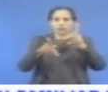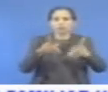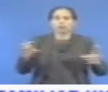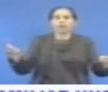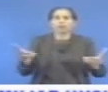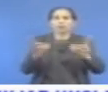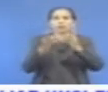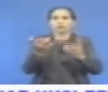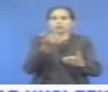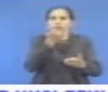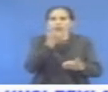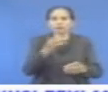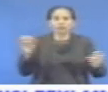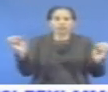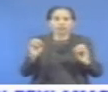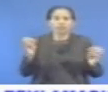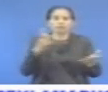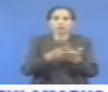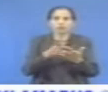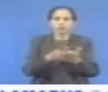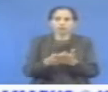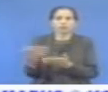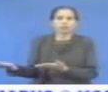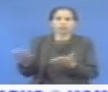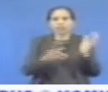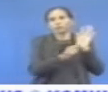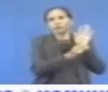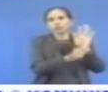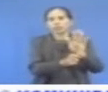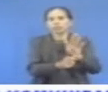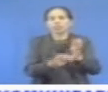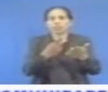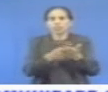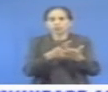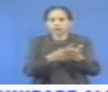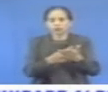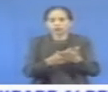lorong nenulo makalaiha proposta, maka PDHJ se apresenta ricas relatório neba